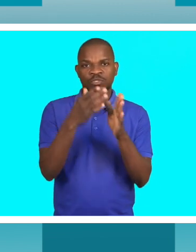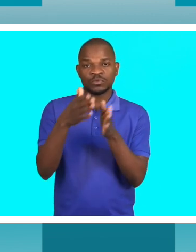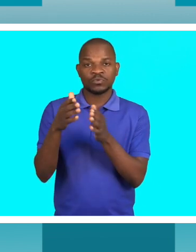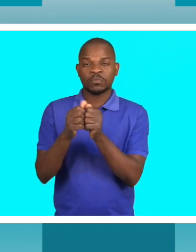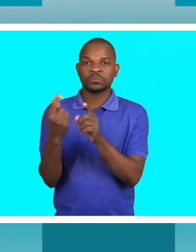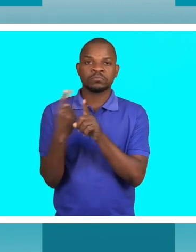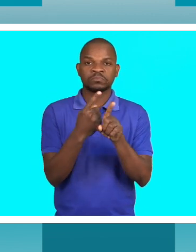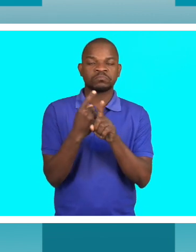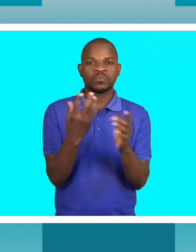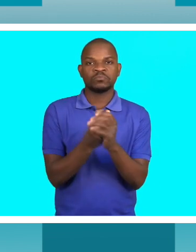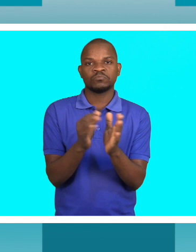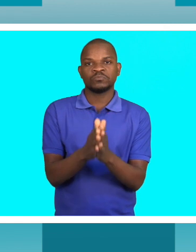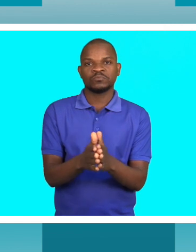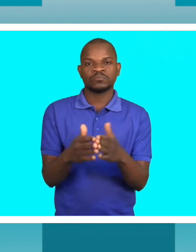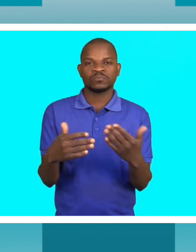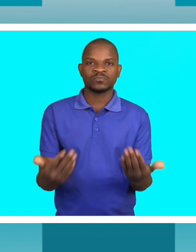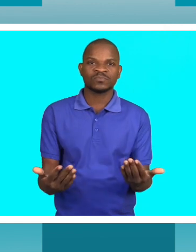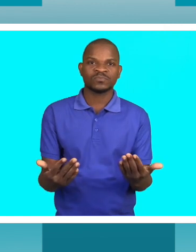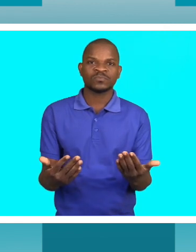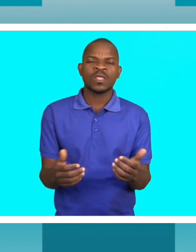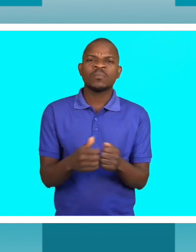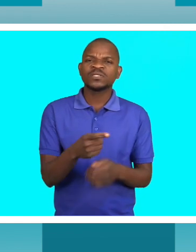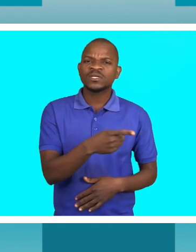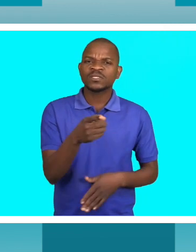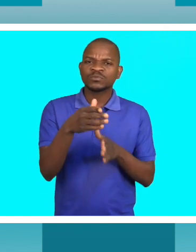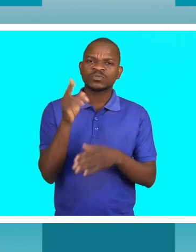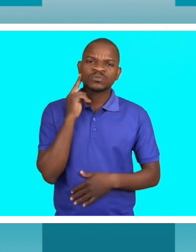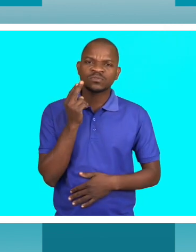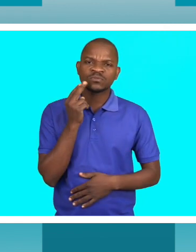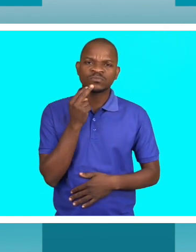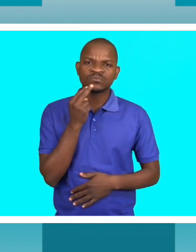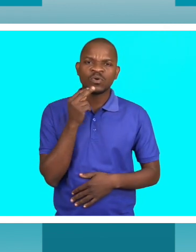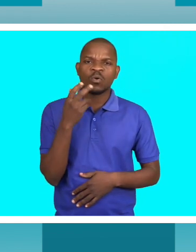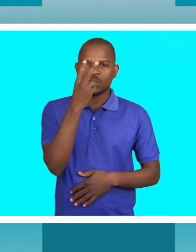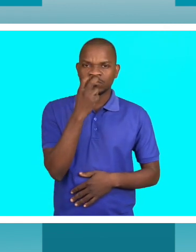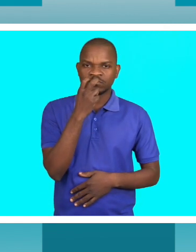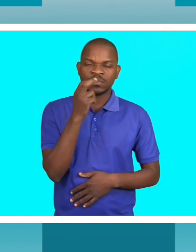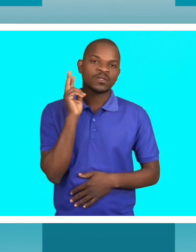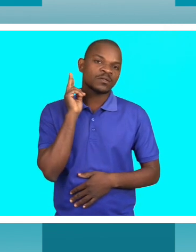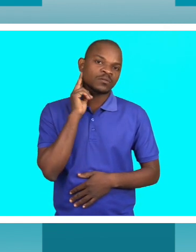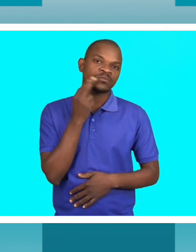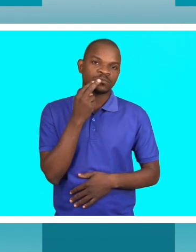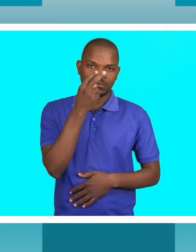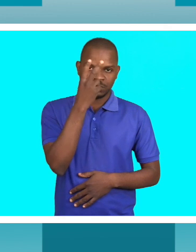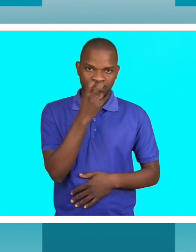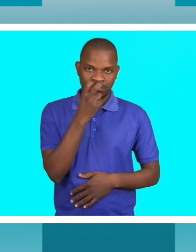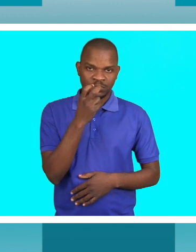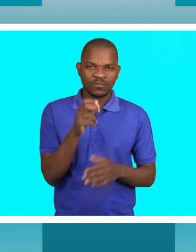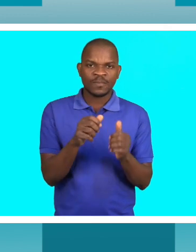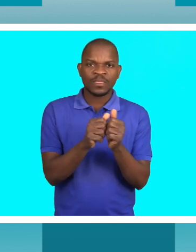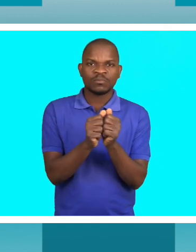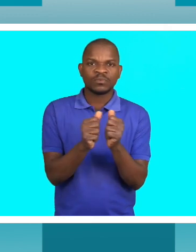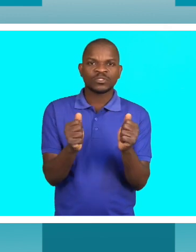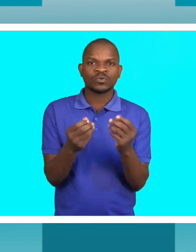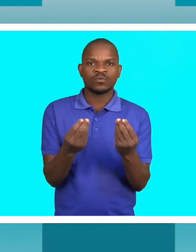não estiveram cá comigo. Exato, eram pessoas com deficiência visual? Sim. E se não tinham talento como